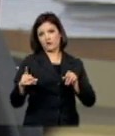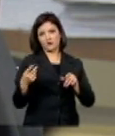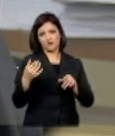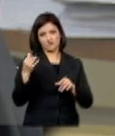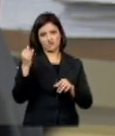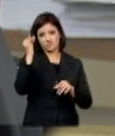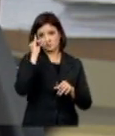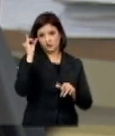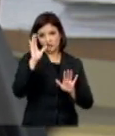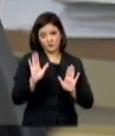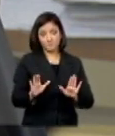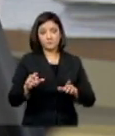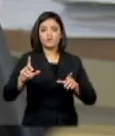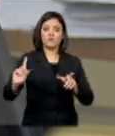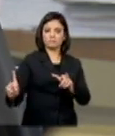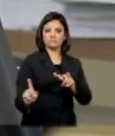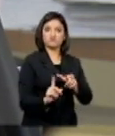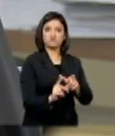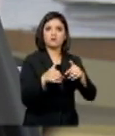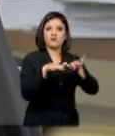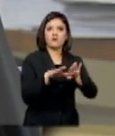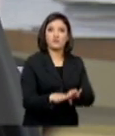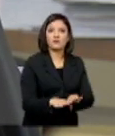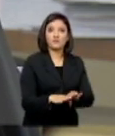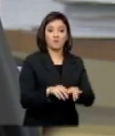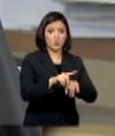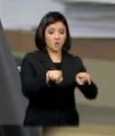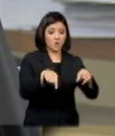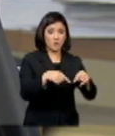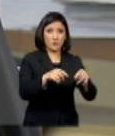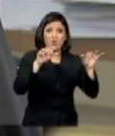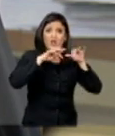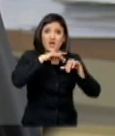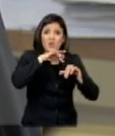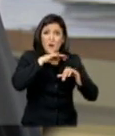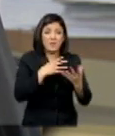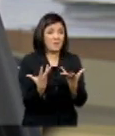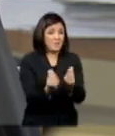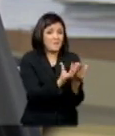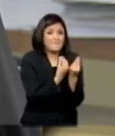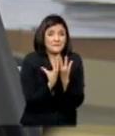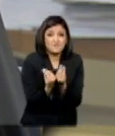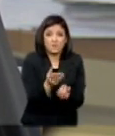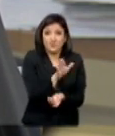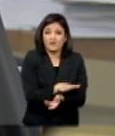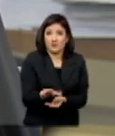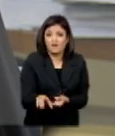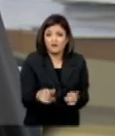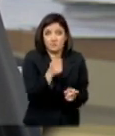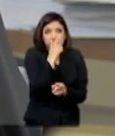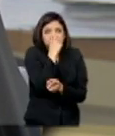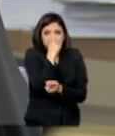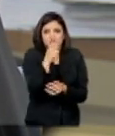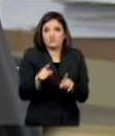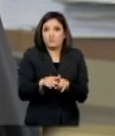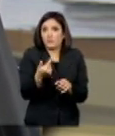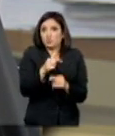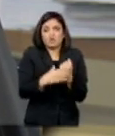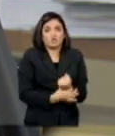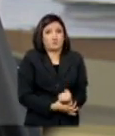violações constatadas destacam-se a superlotação dos menores detidos falta de segurança